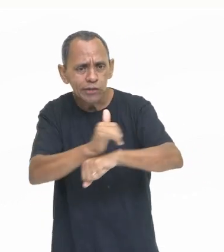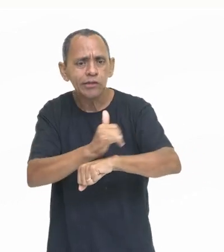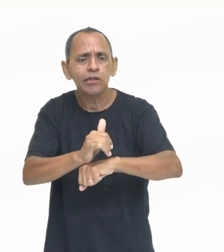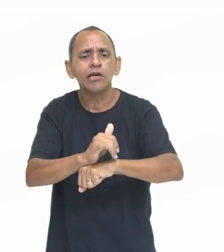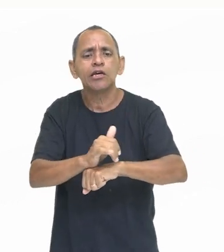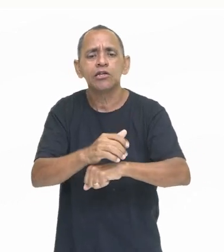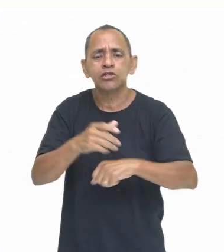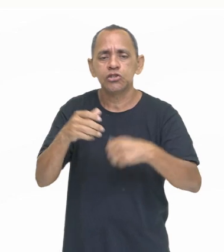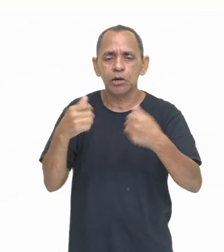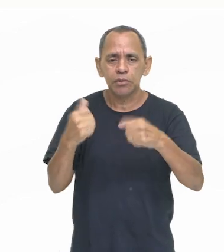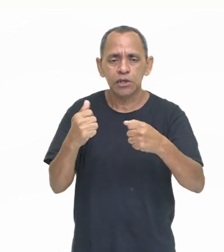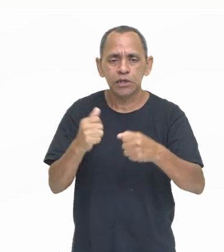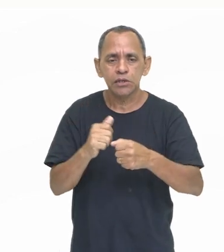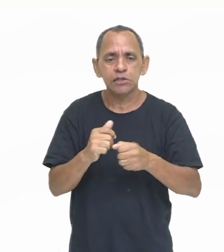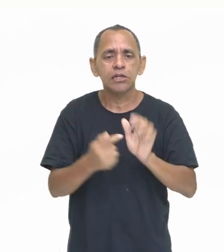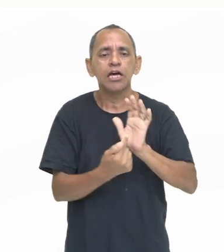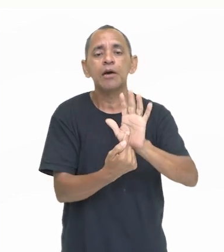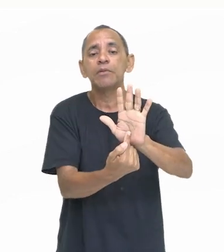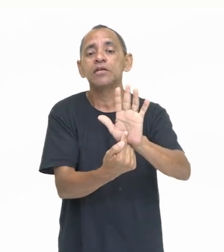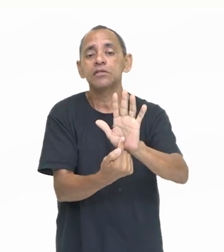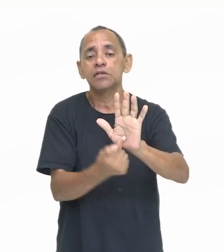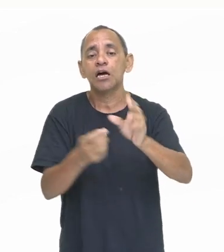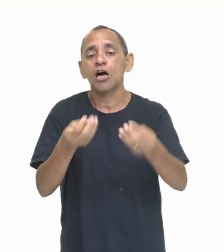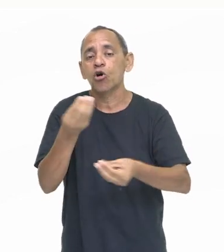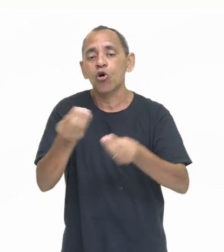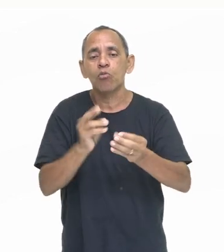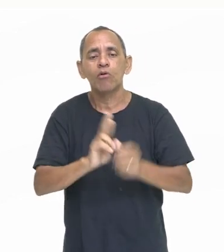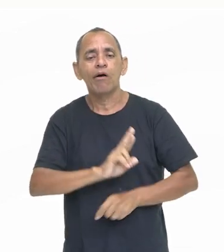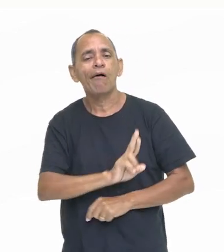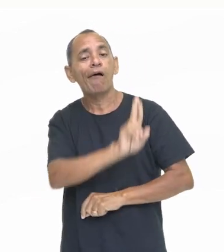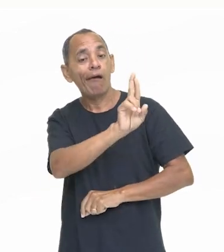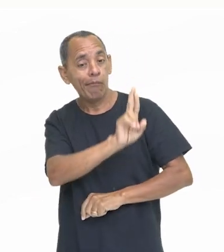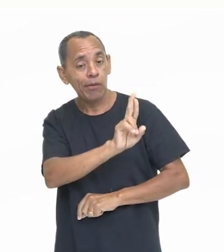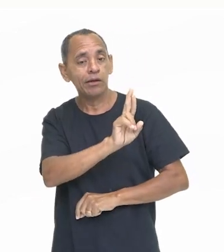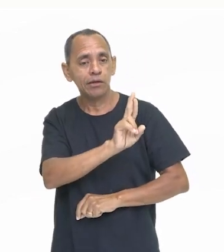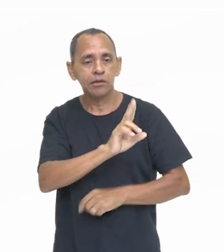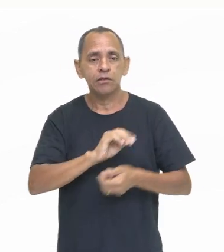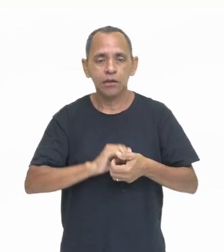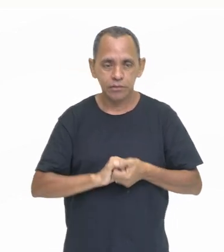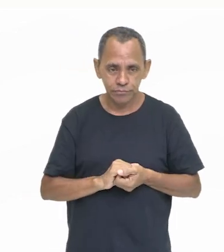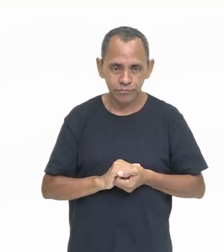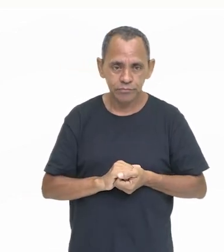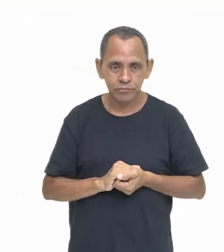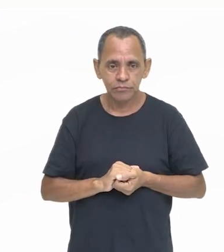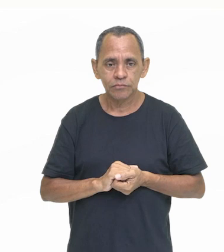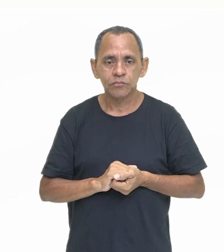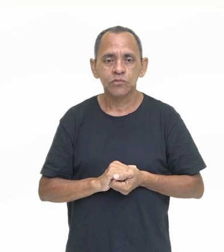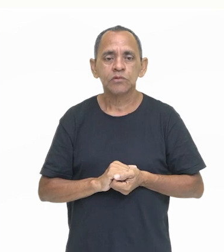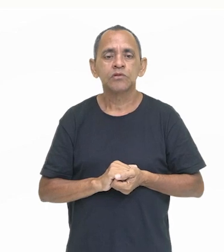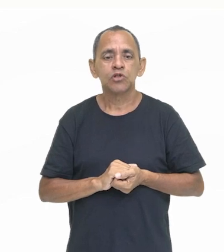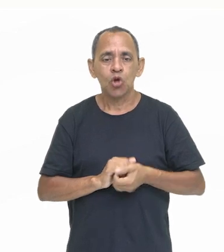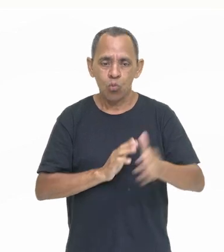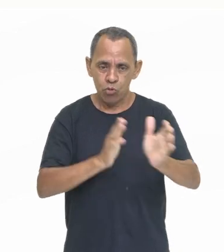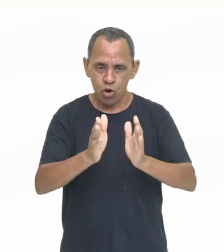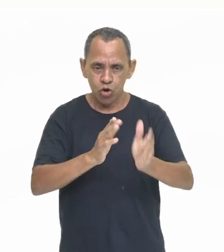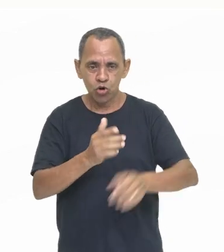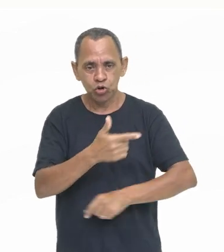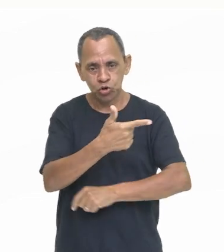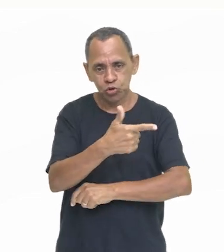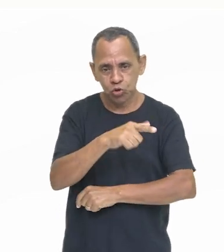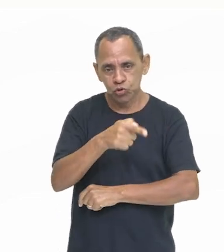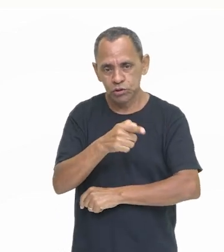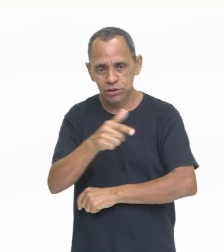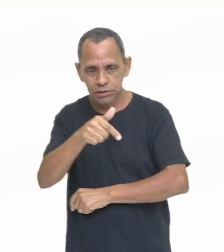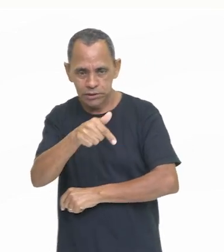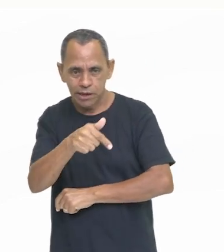nosso domínio da função, no caso aí da letra C. Tá bom? Um intervalo entre 2 e 7, 2